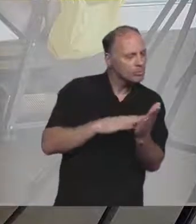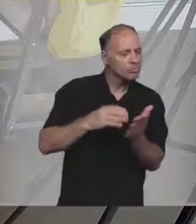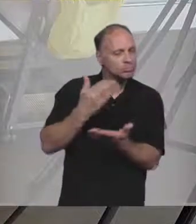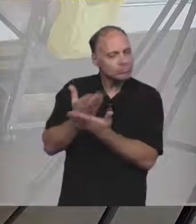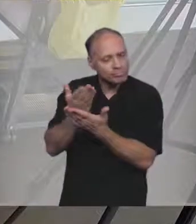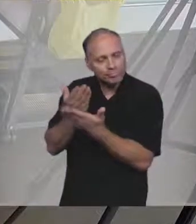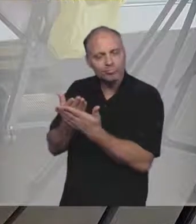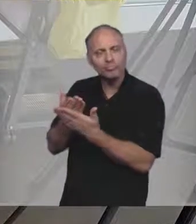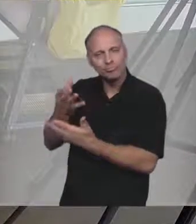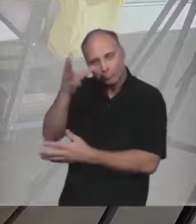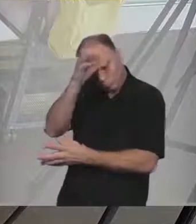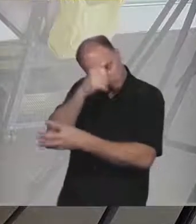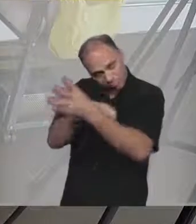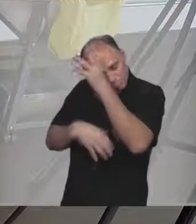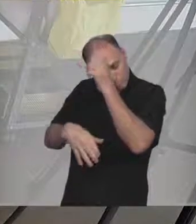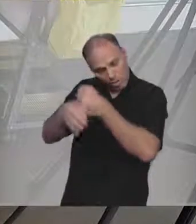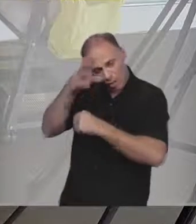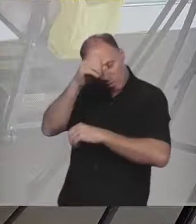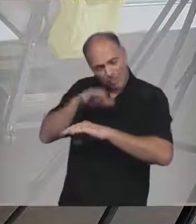E